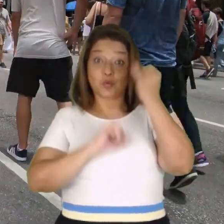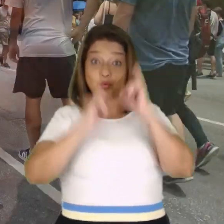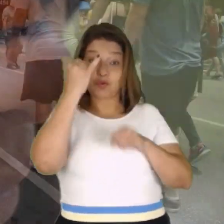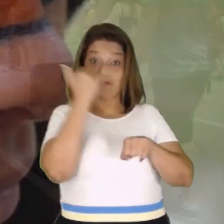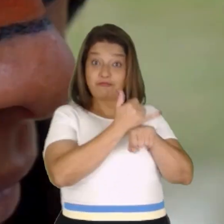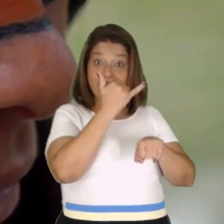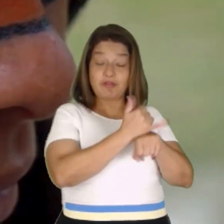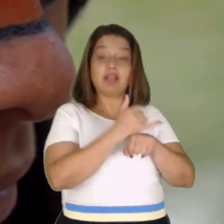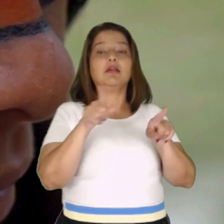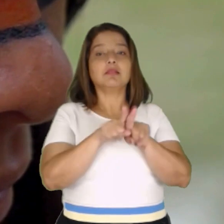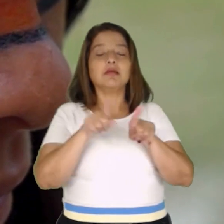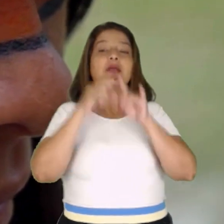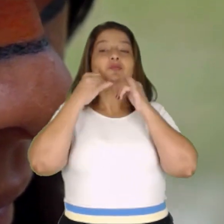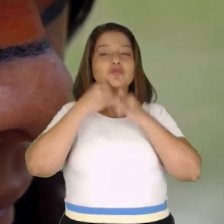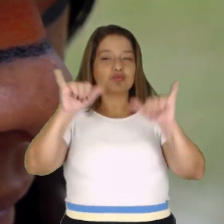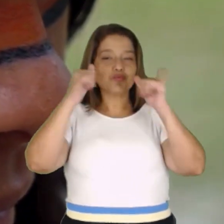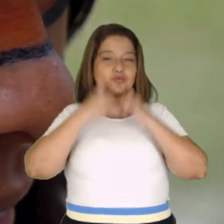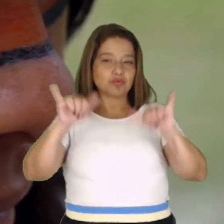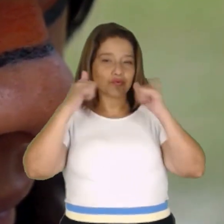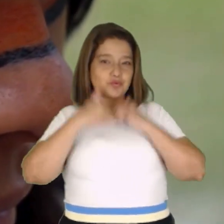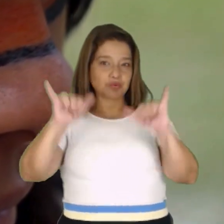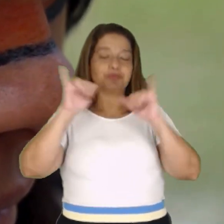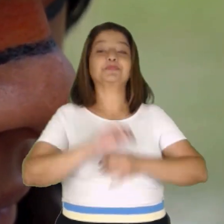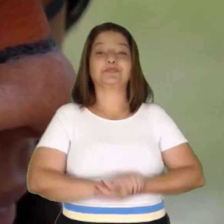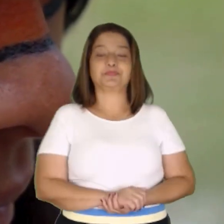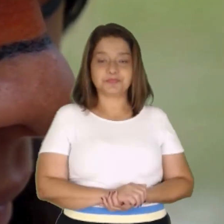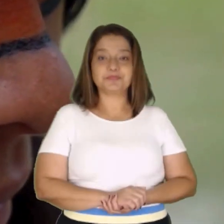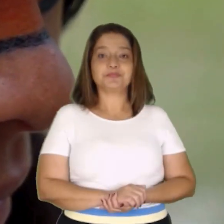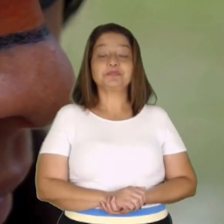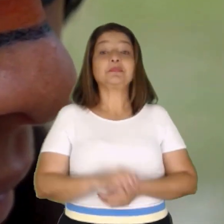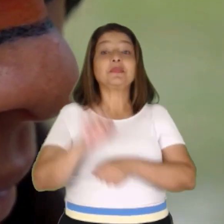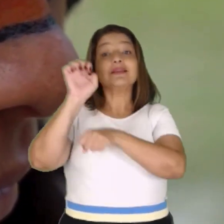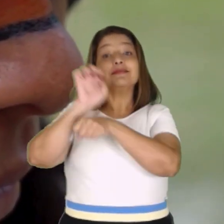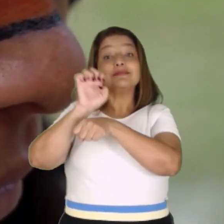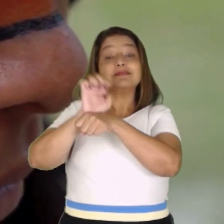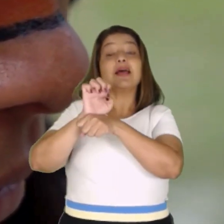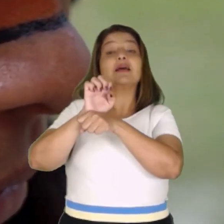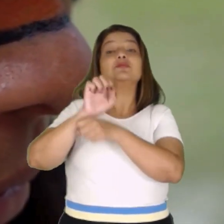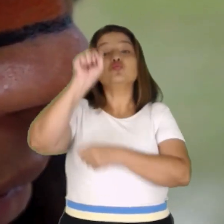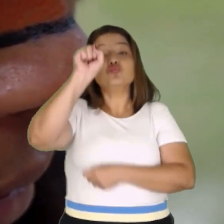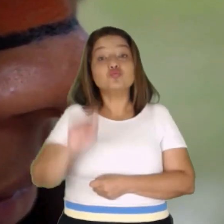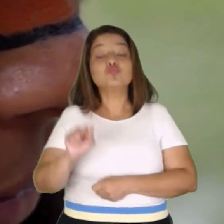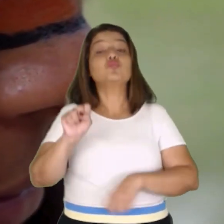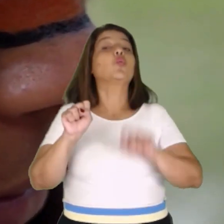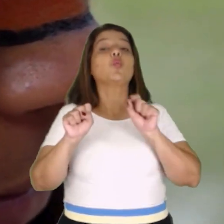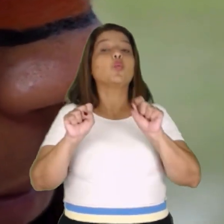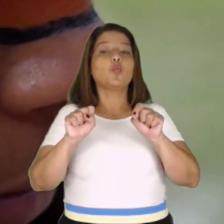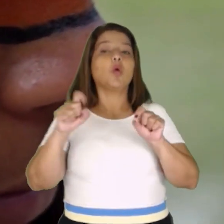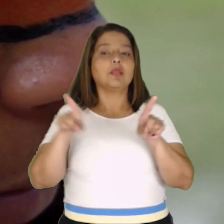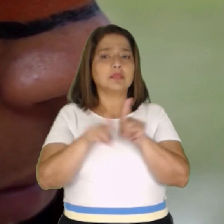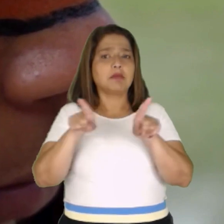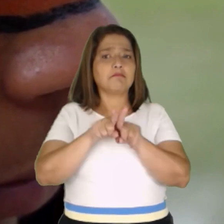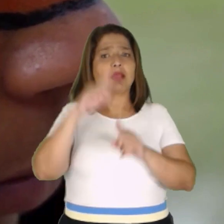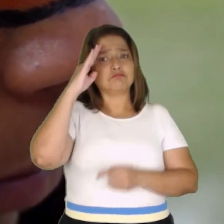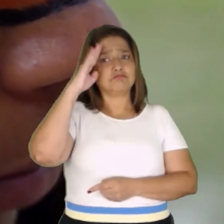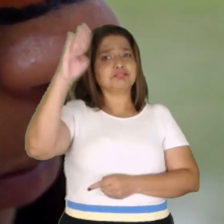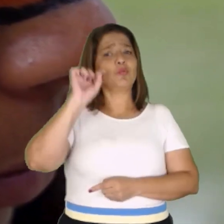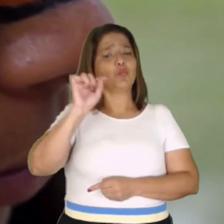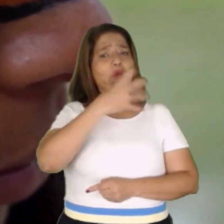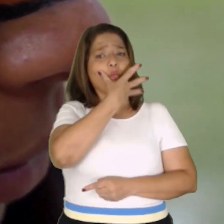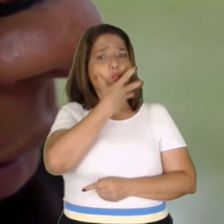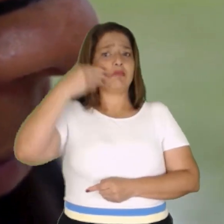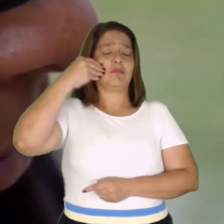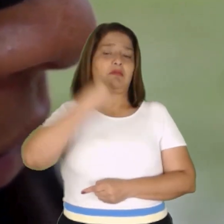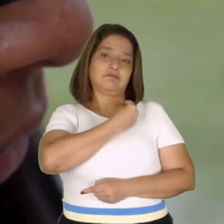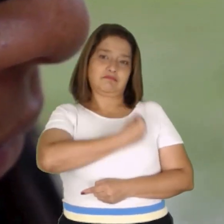a produção de energia elétrica. Os estados da região Sul também se destacam pela